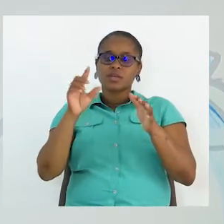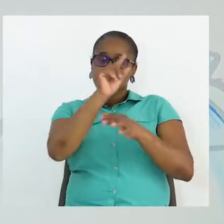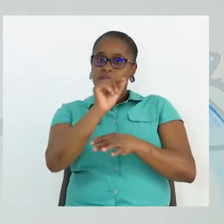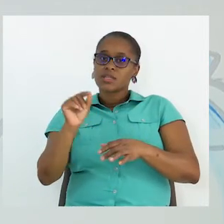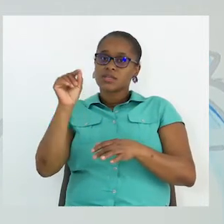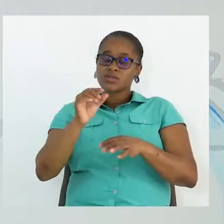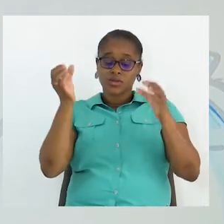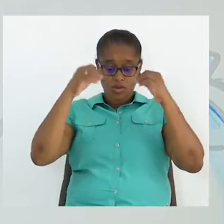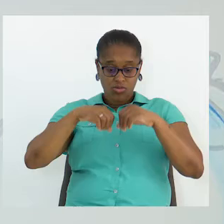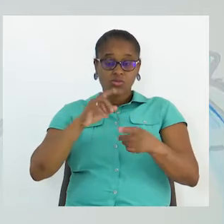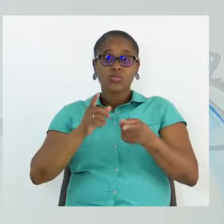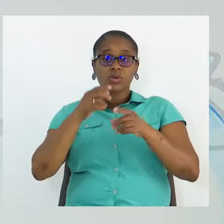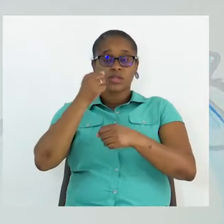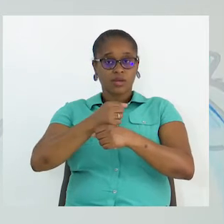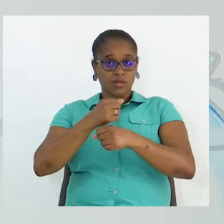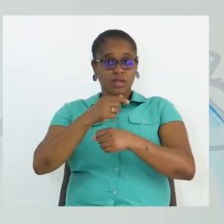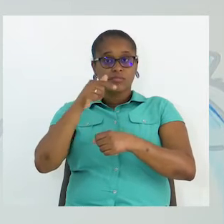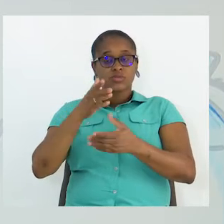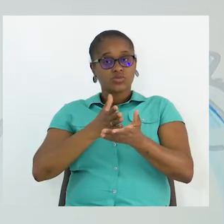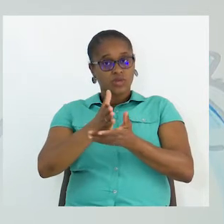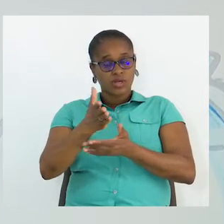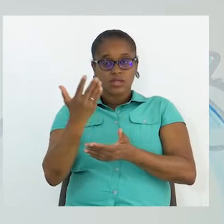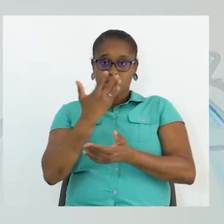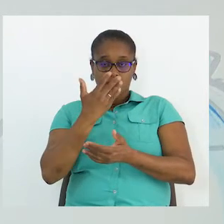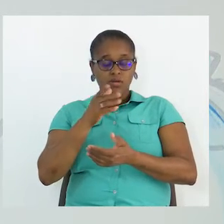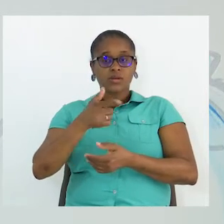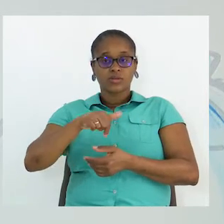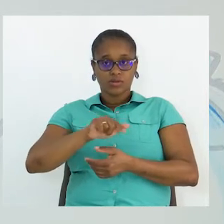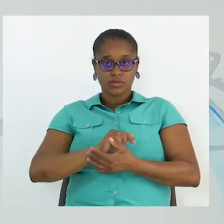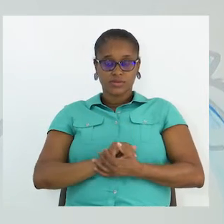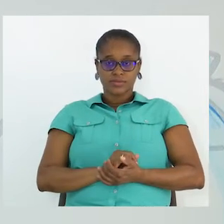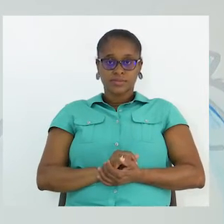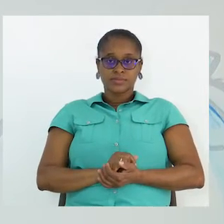de acordo com aquilo que nós vimos durante a nossa aula.